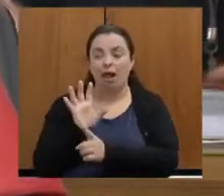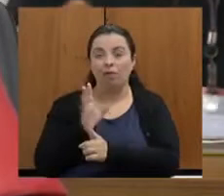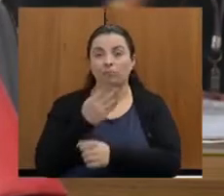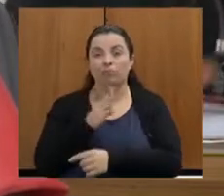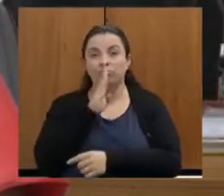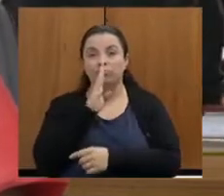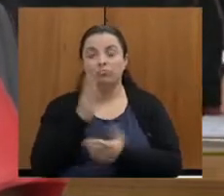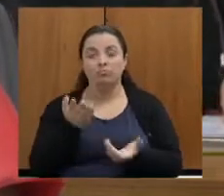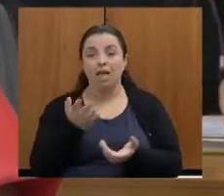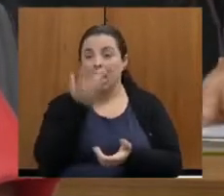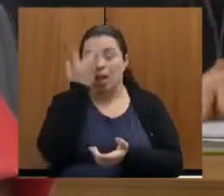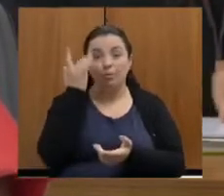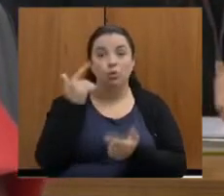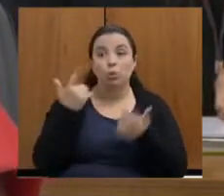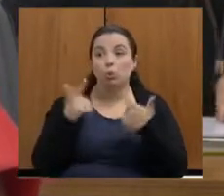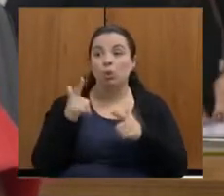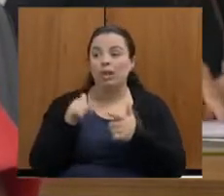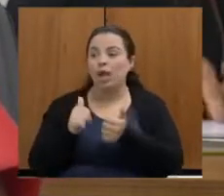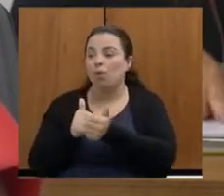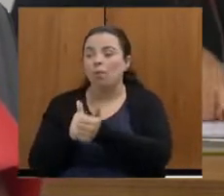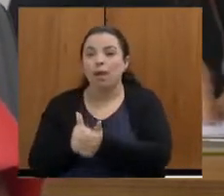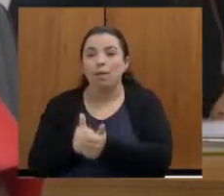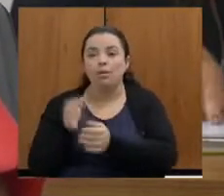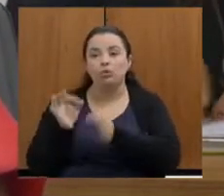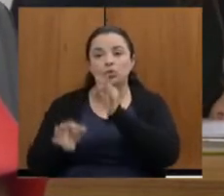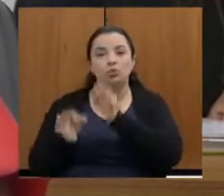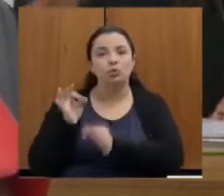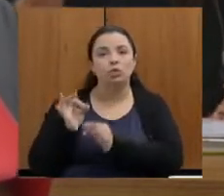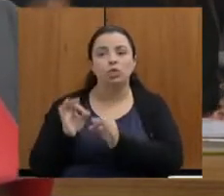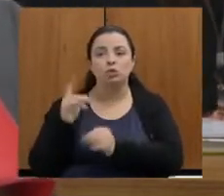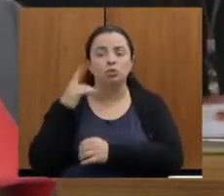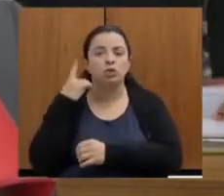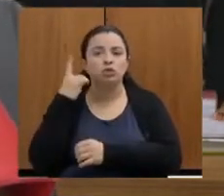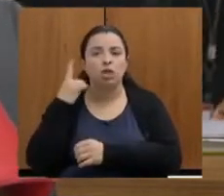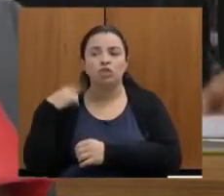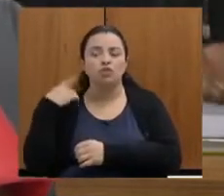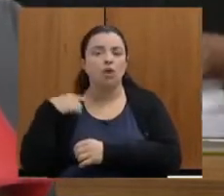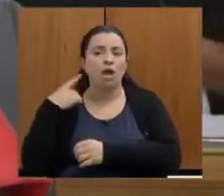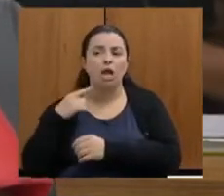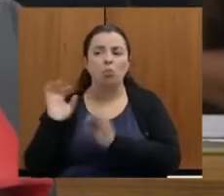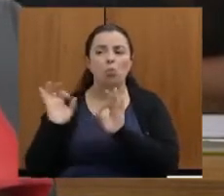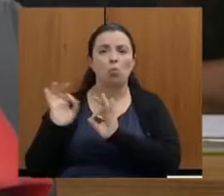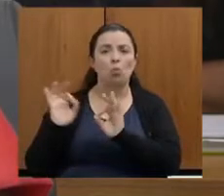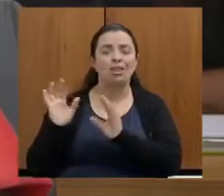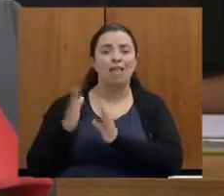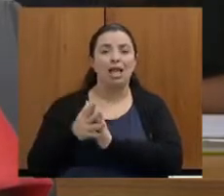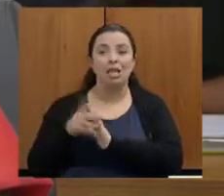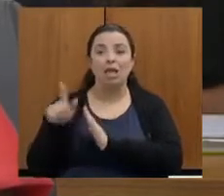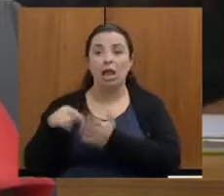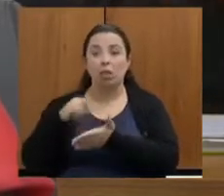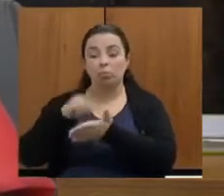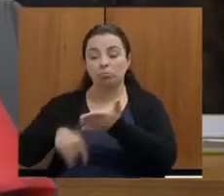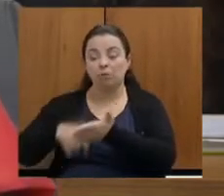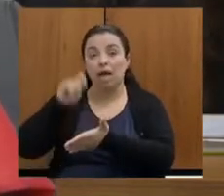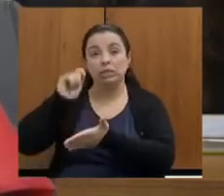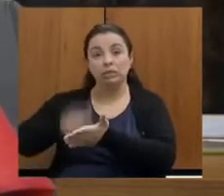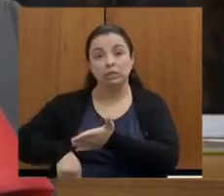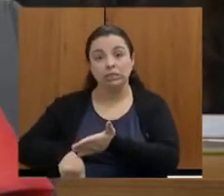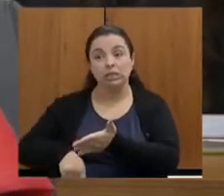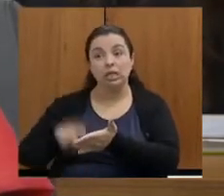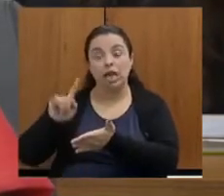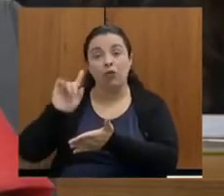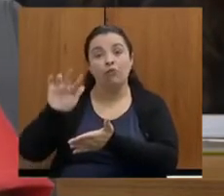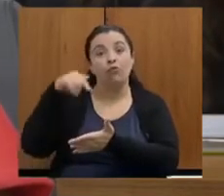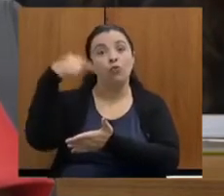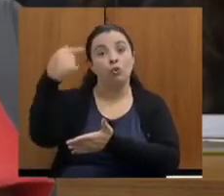jurídico assinei um termo que não as permitiria a recorrer na justiça dando os